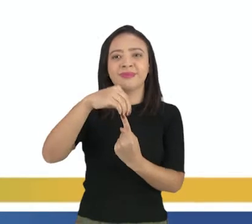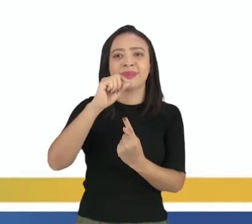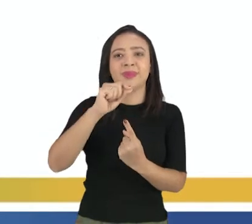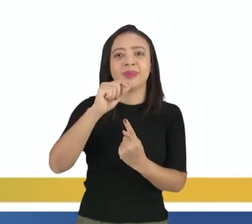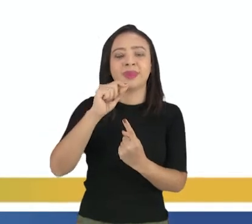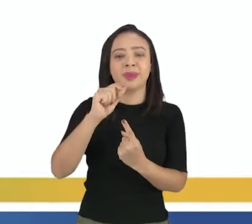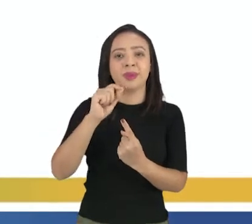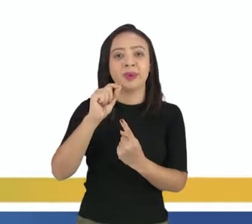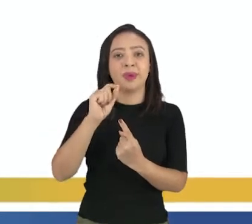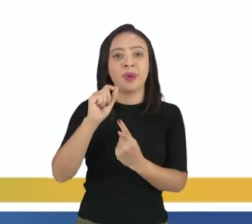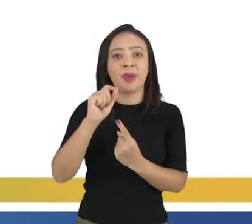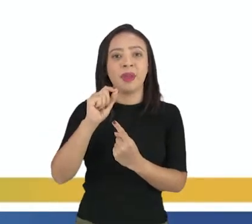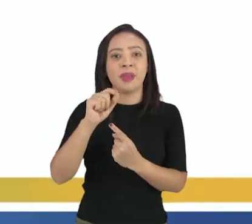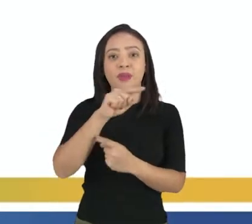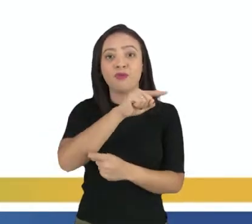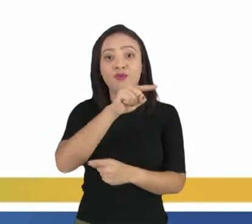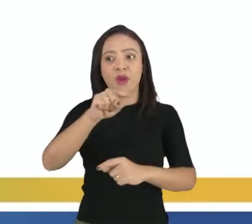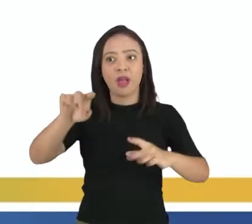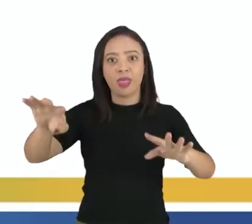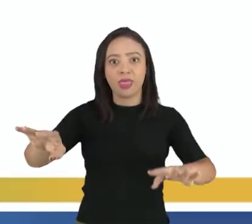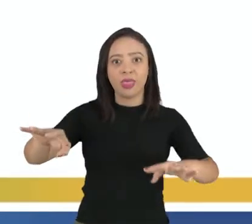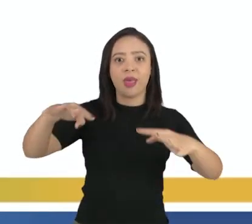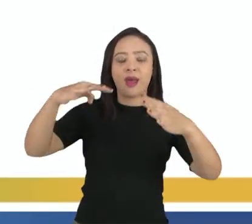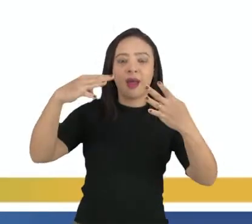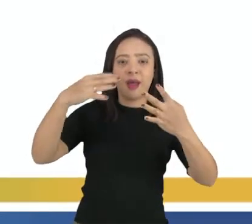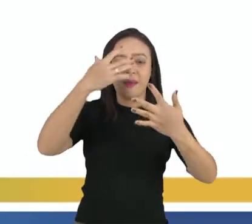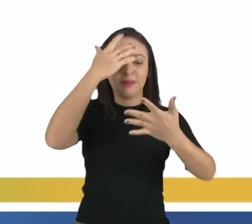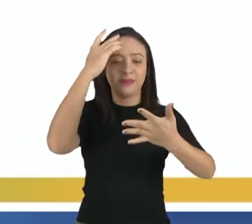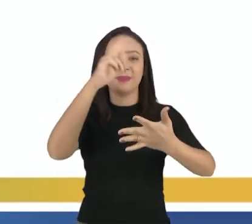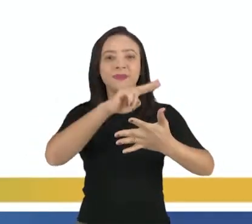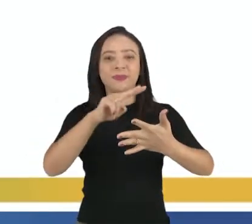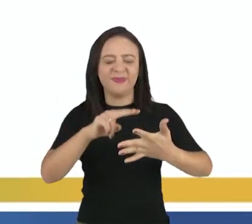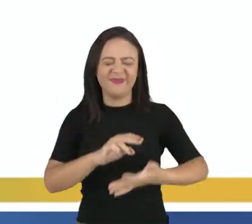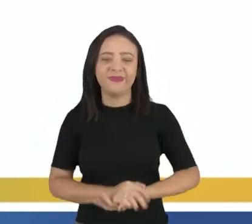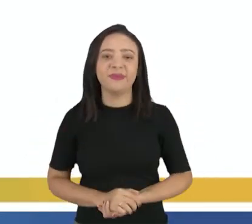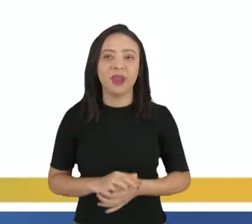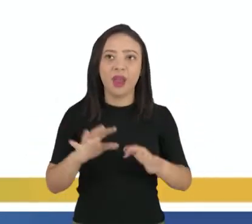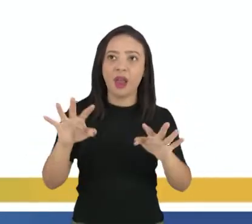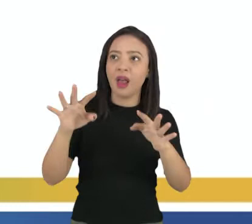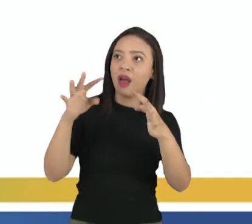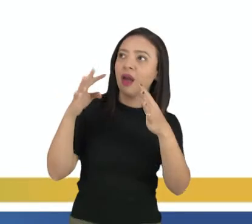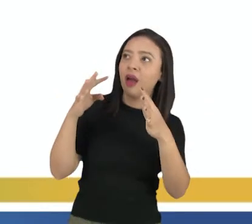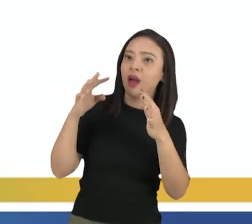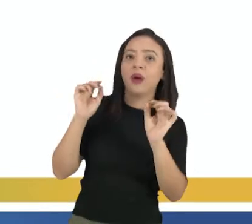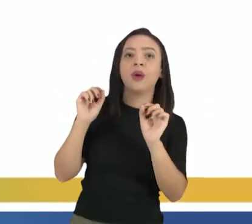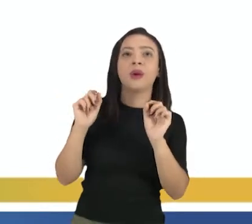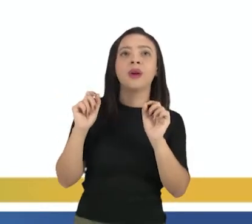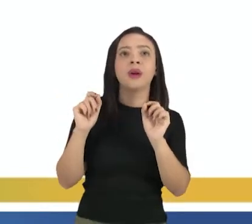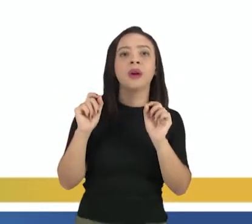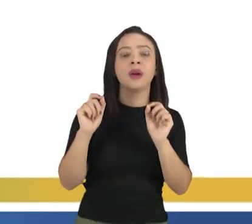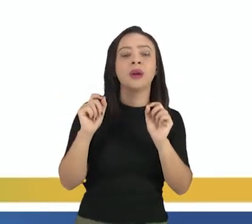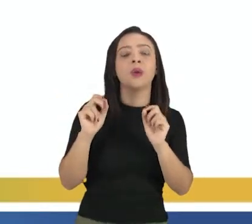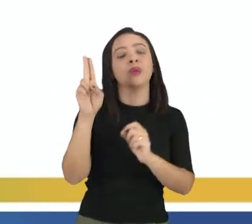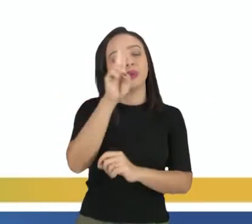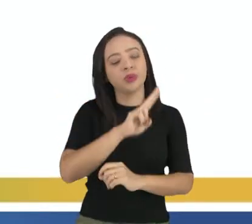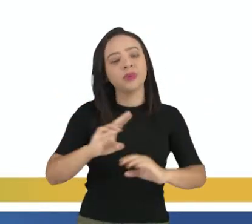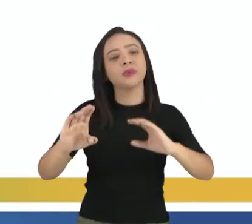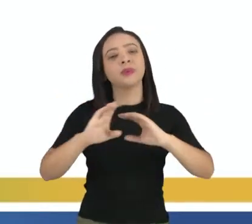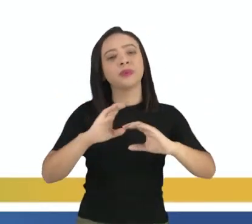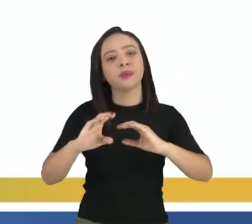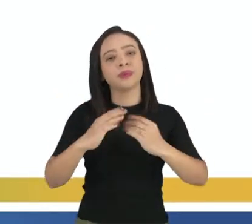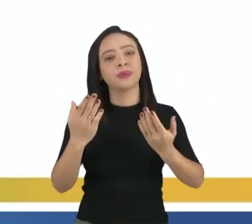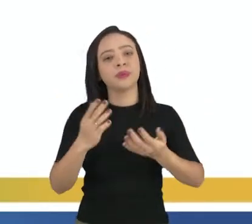de atrair a atenção do leitor mediante ao ato comunicativo. Ou